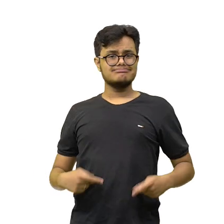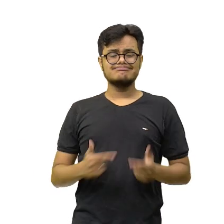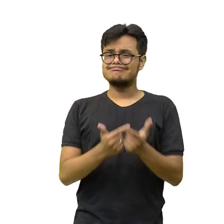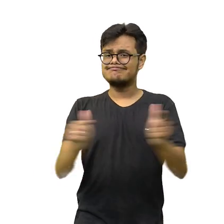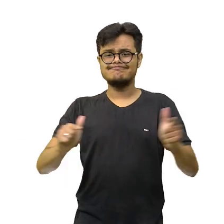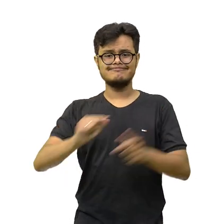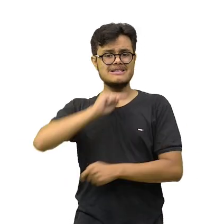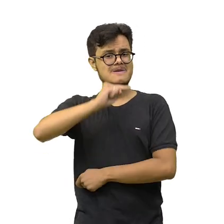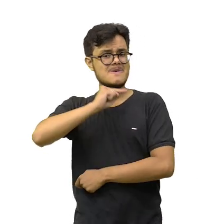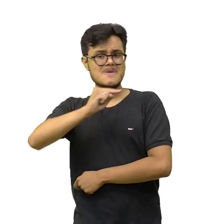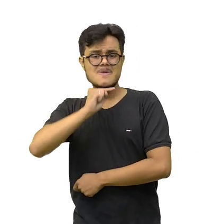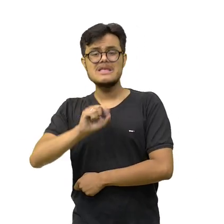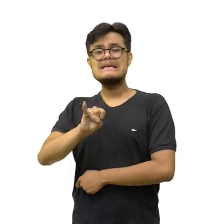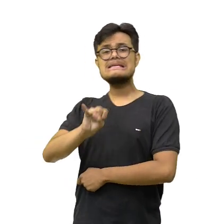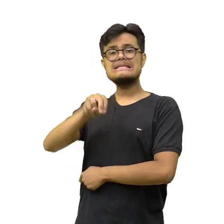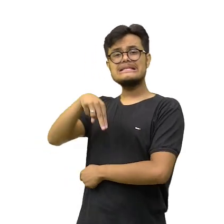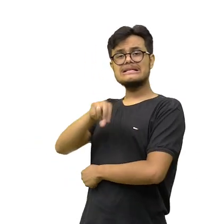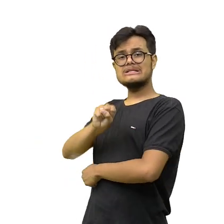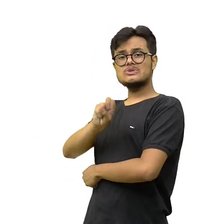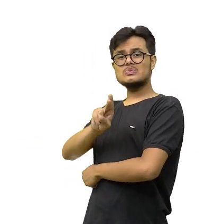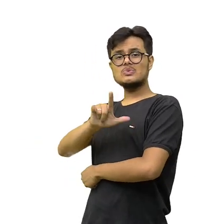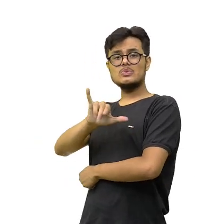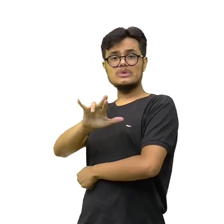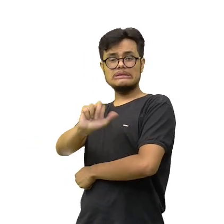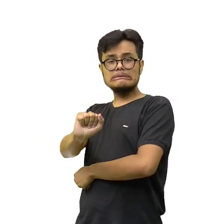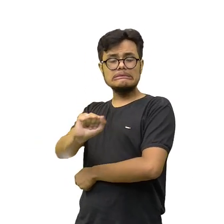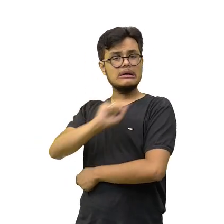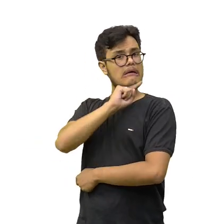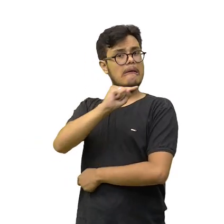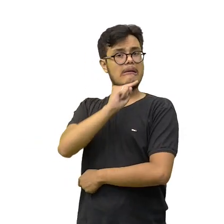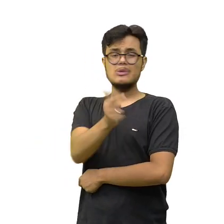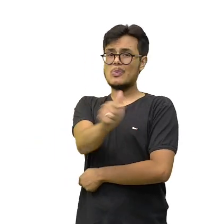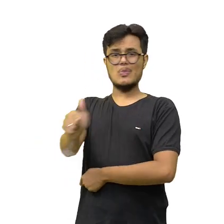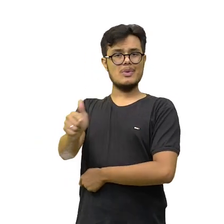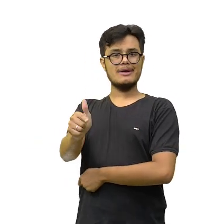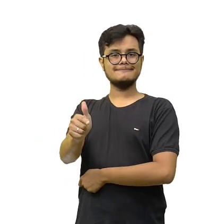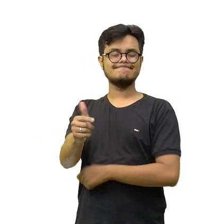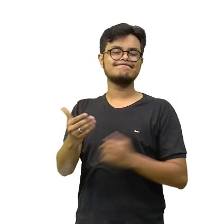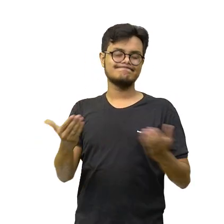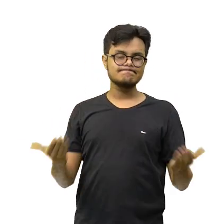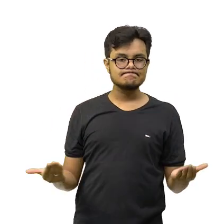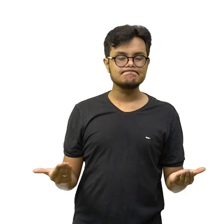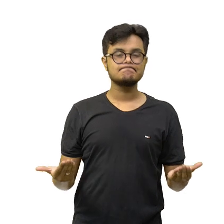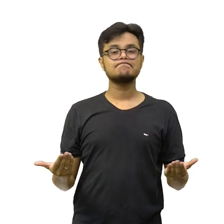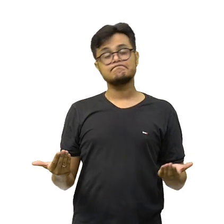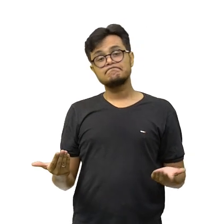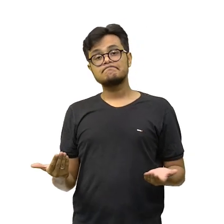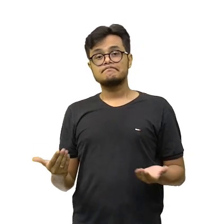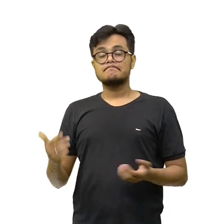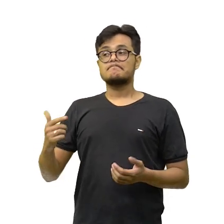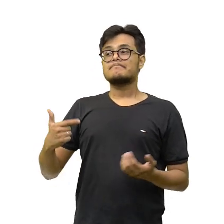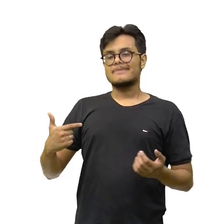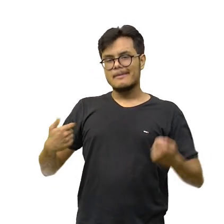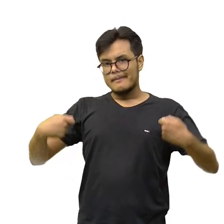não consegue mais produzir a insulina normalmente. Então, o que essa pessoa tem que fazer?